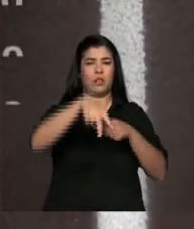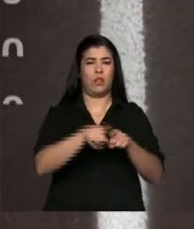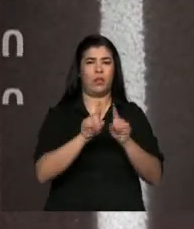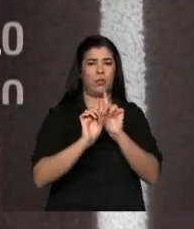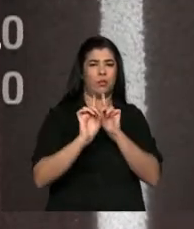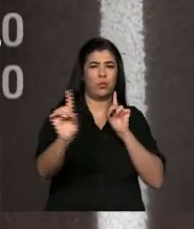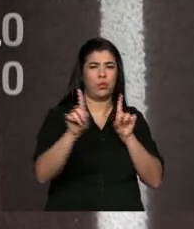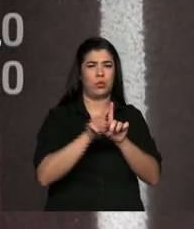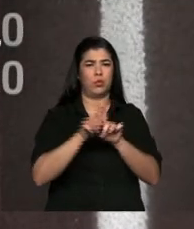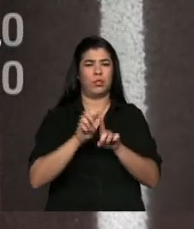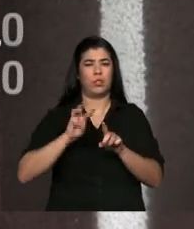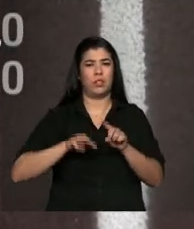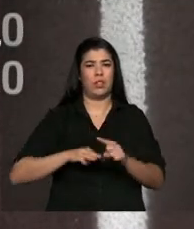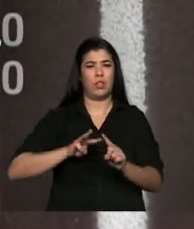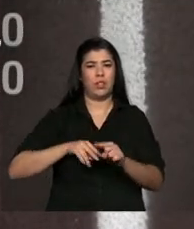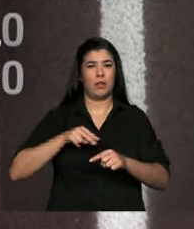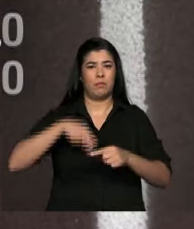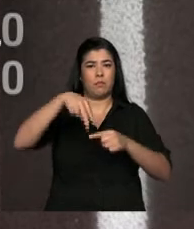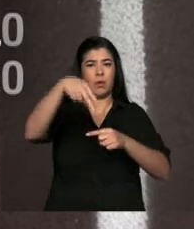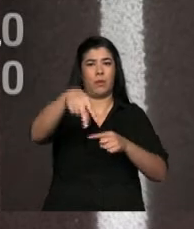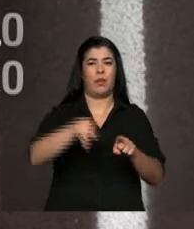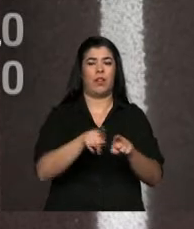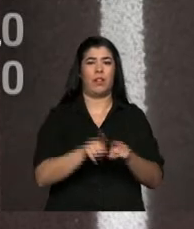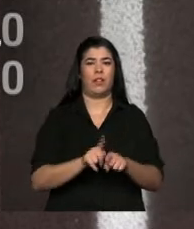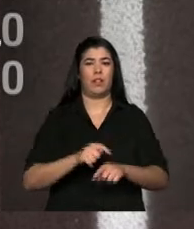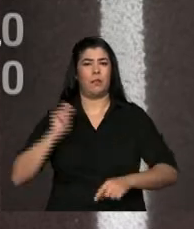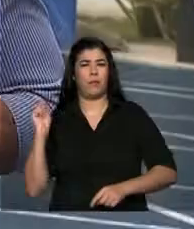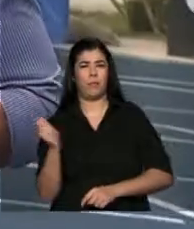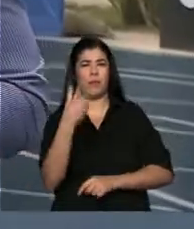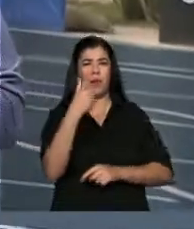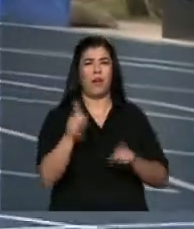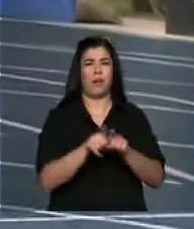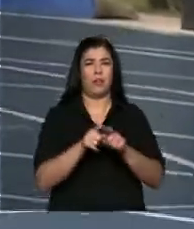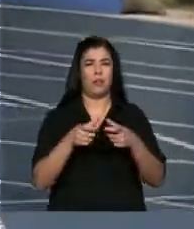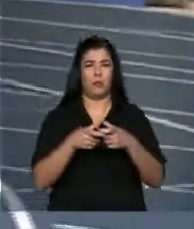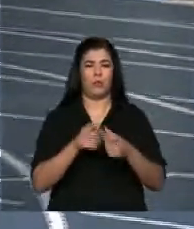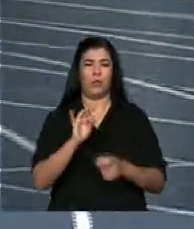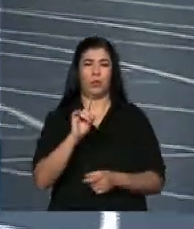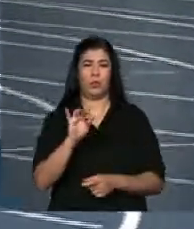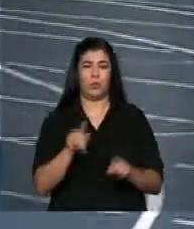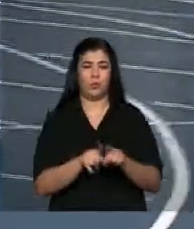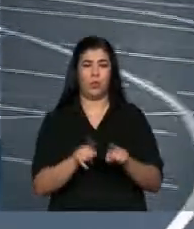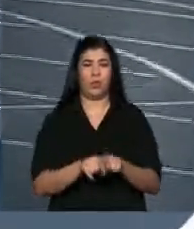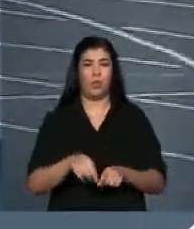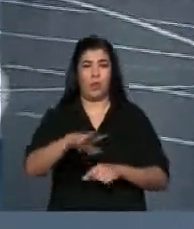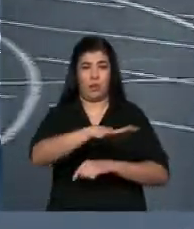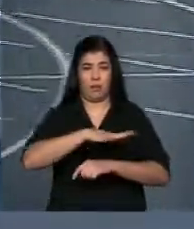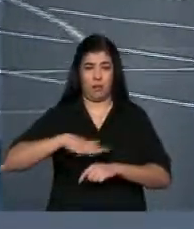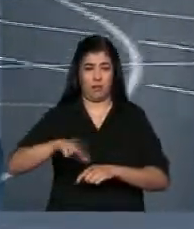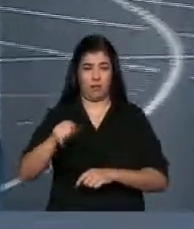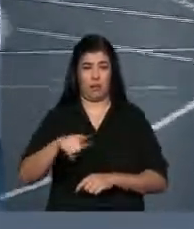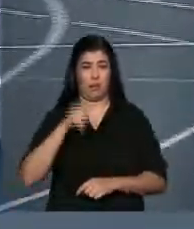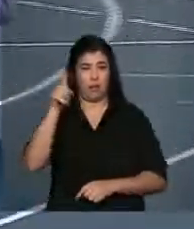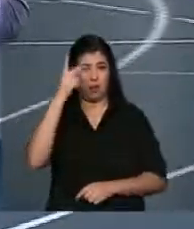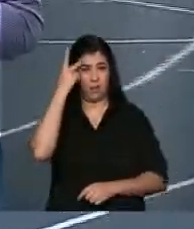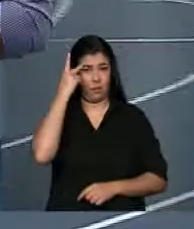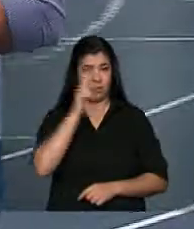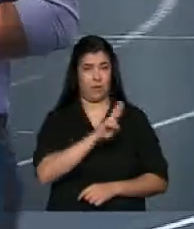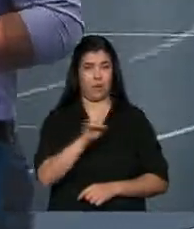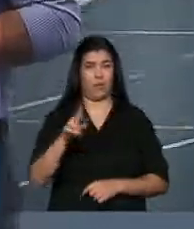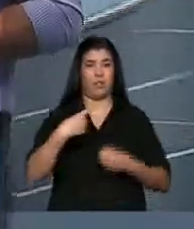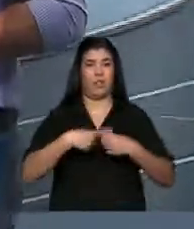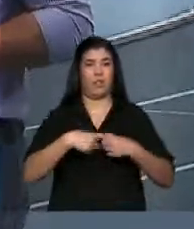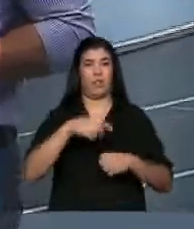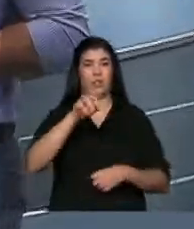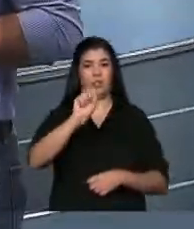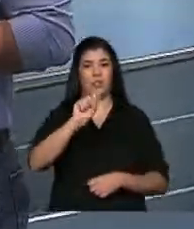distância e triplo e lançamentos de dardo, martelo e disco. A pista de São Bernardo do Campo é um dos centros que vai receber equipes